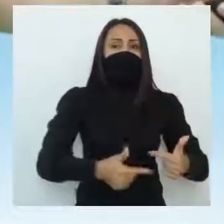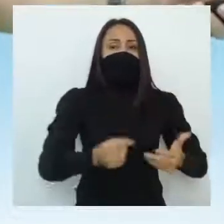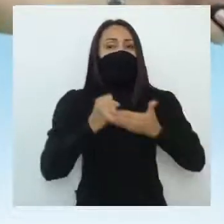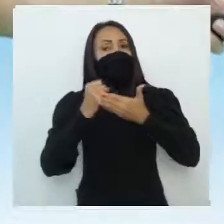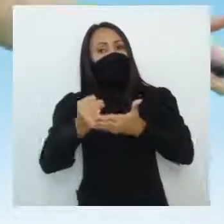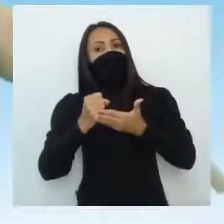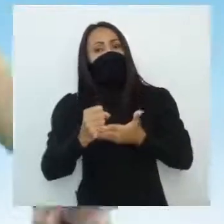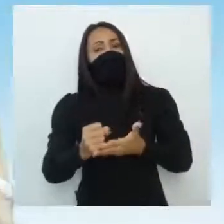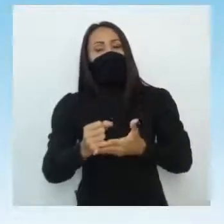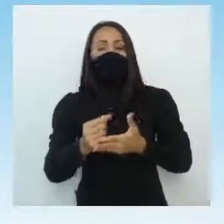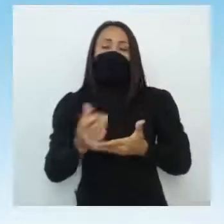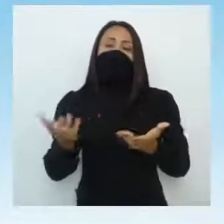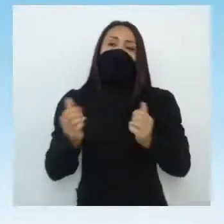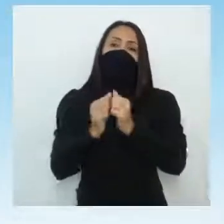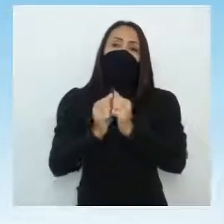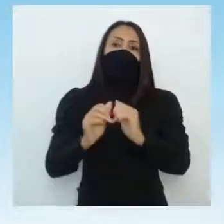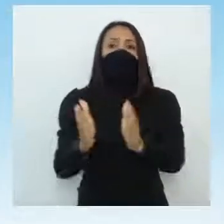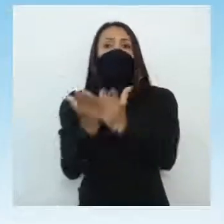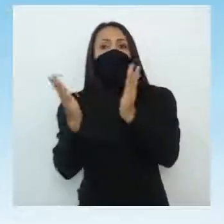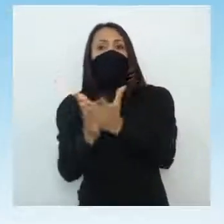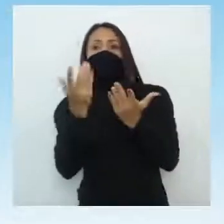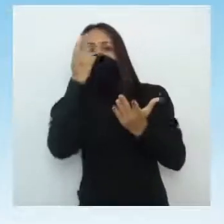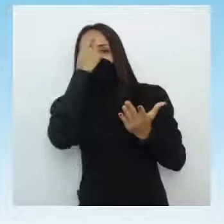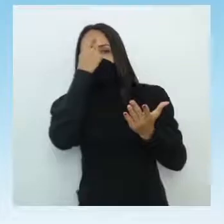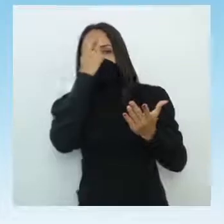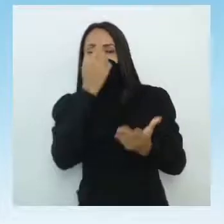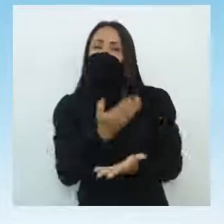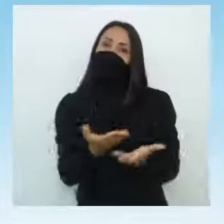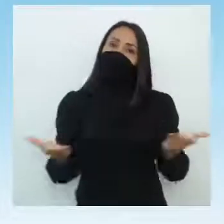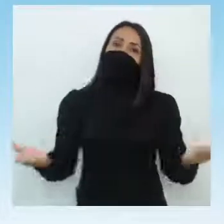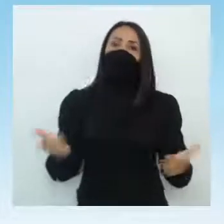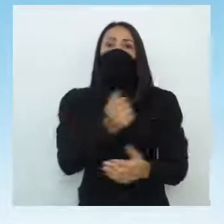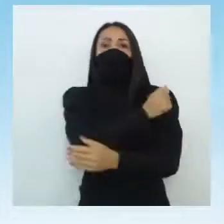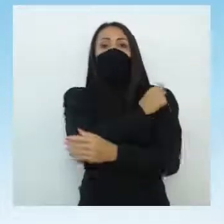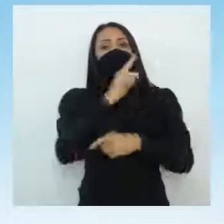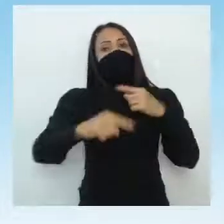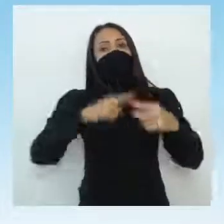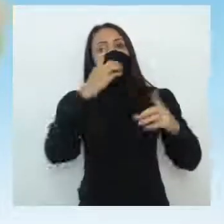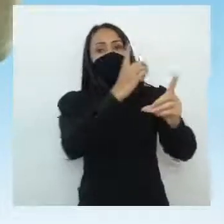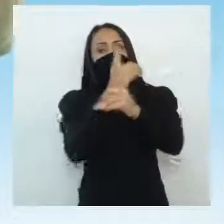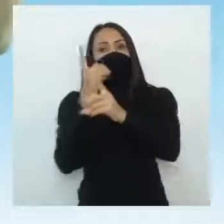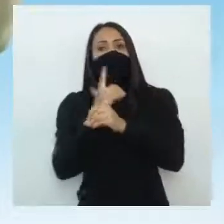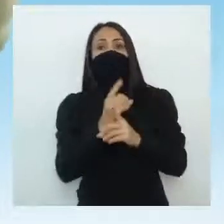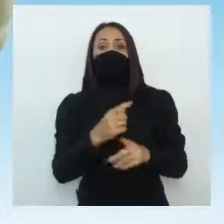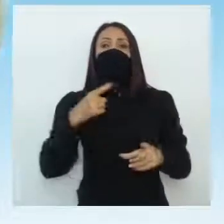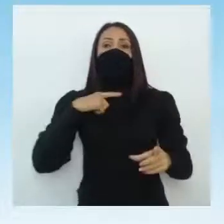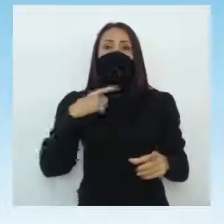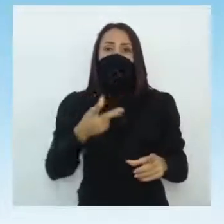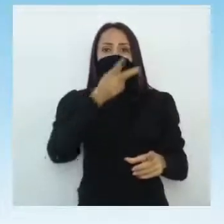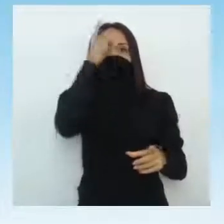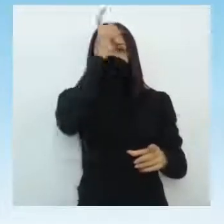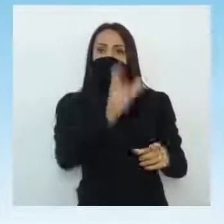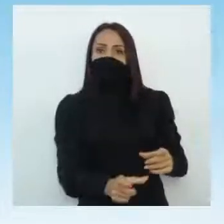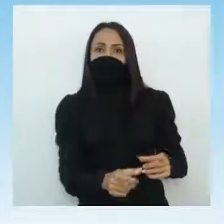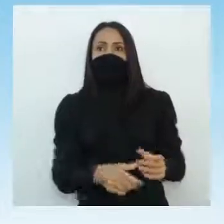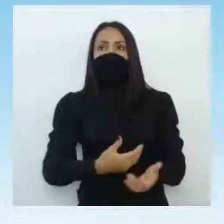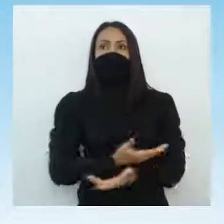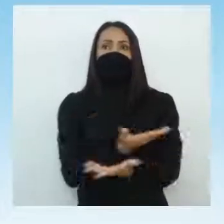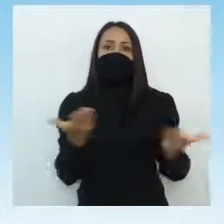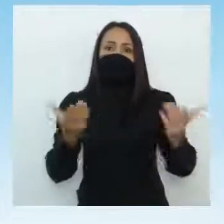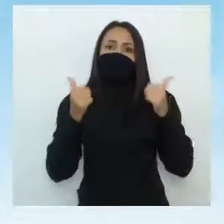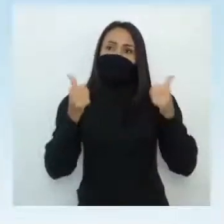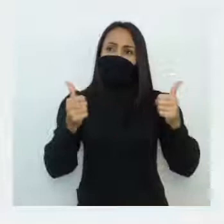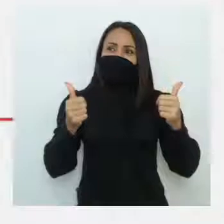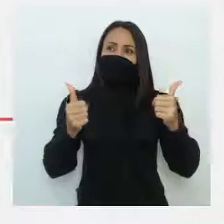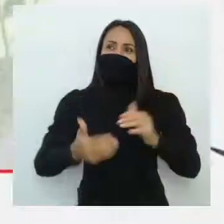aos pobres, na Índia. E é isso aí, estudantes. Próximo encontro, teremos uma outra personalidade. Força!